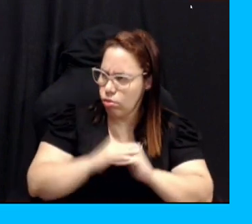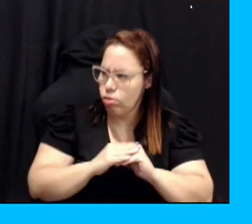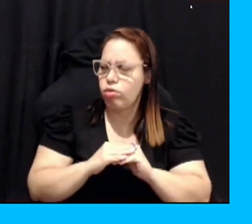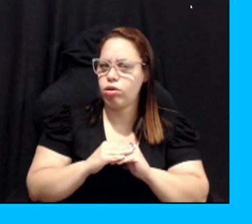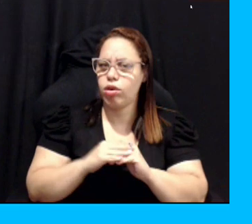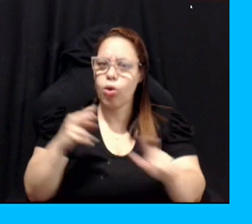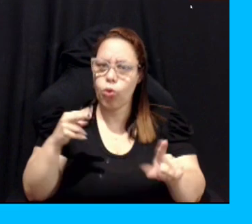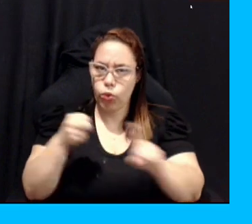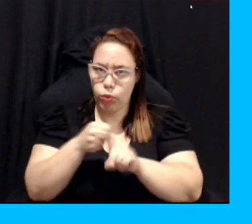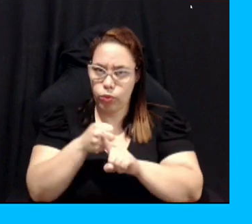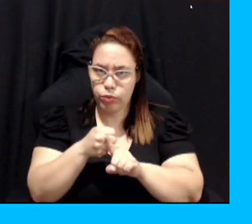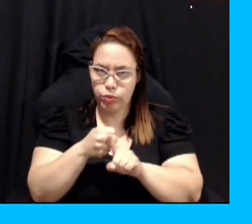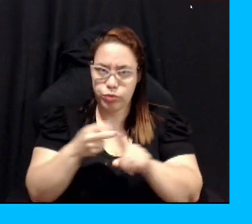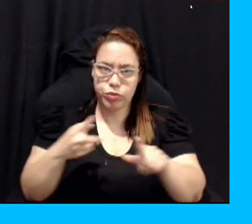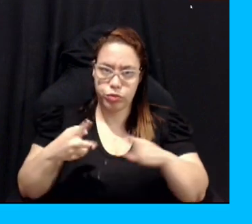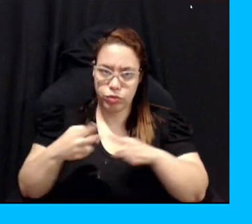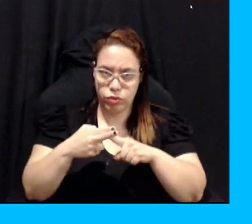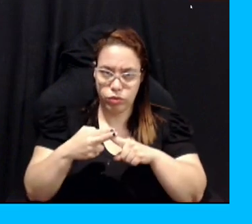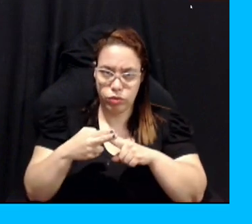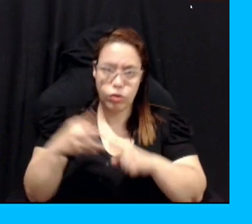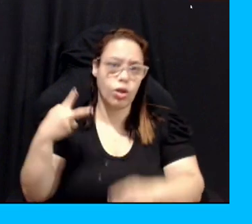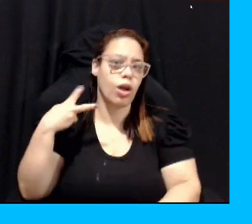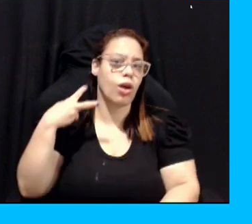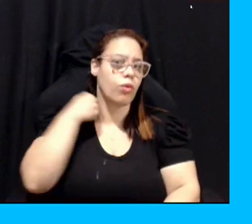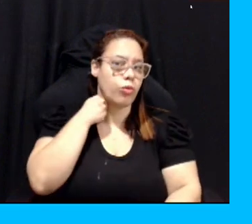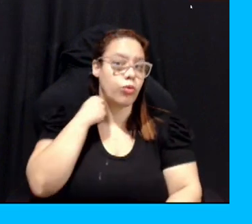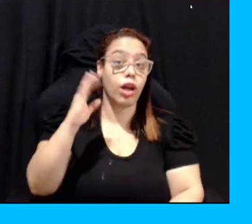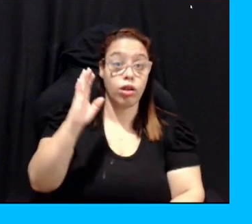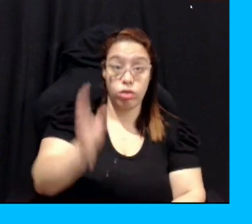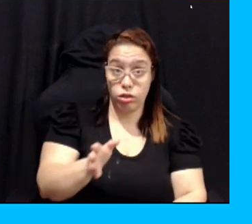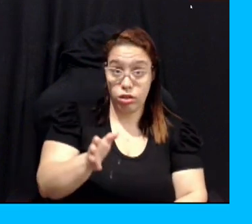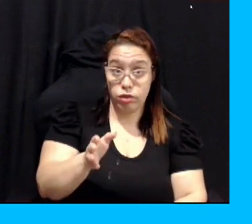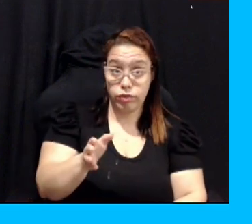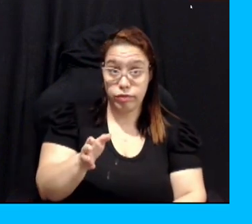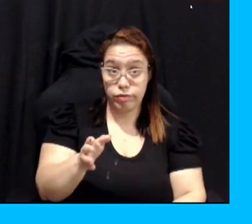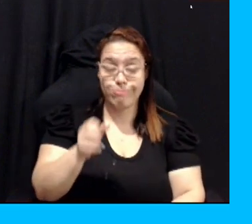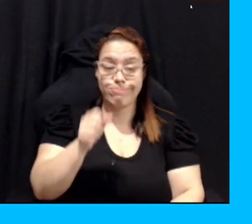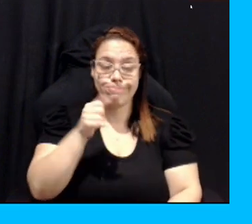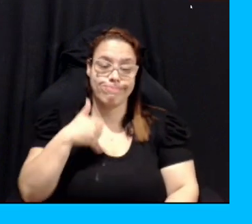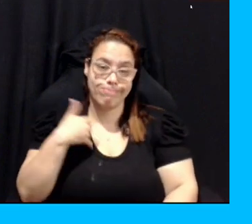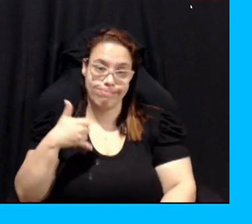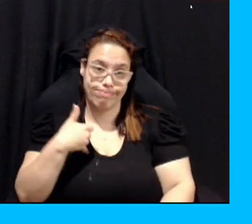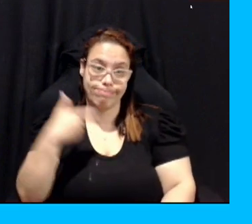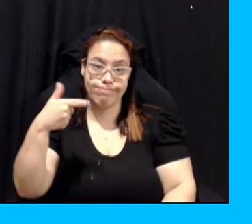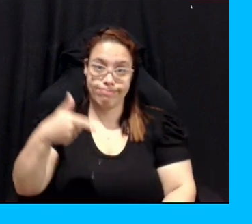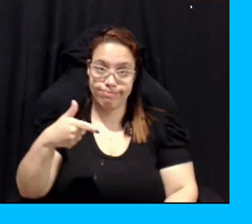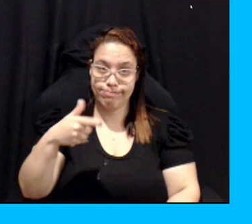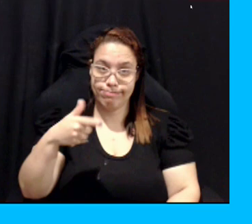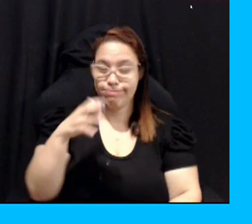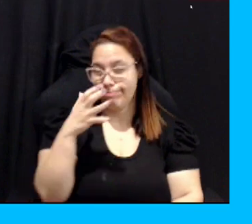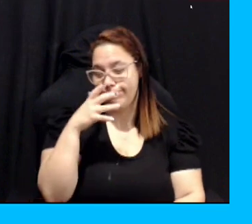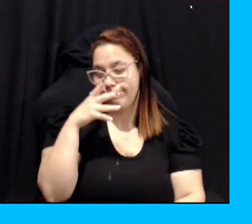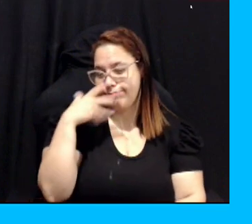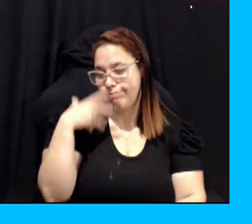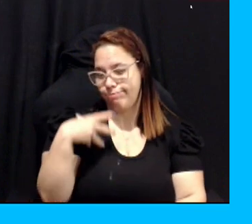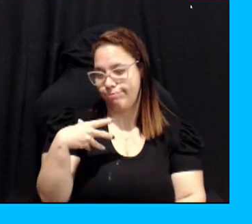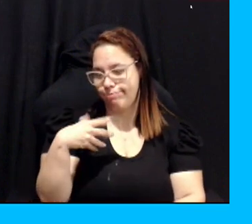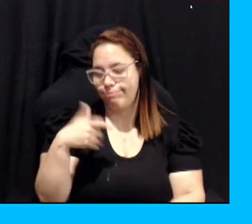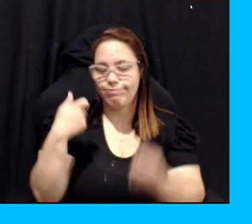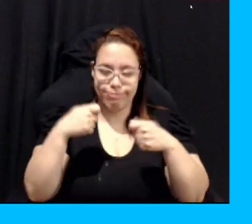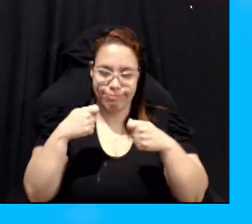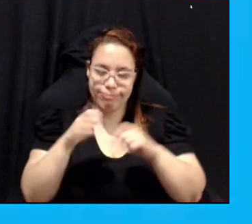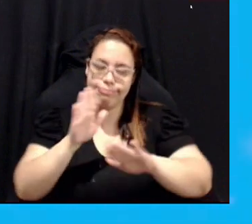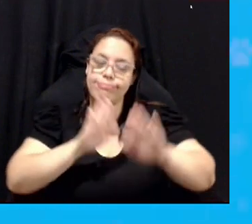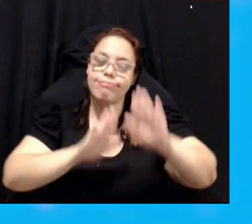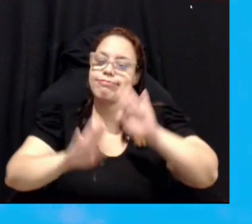vacinado, castrado e vermifugado. Por conta da idade, esse caramelo idosinho precisa de cuidados